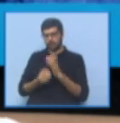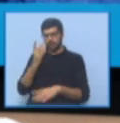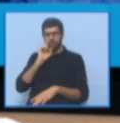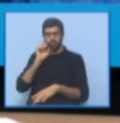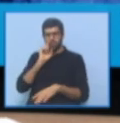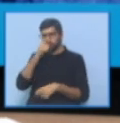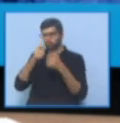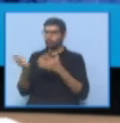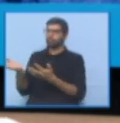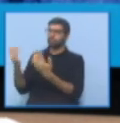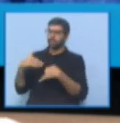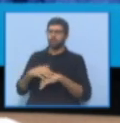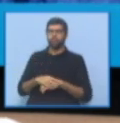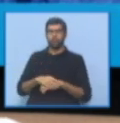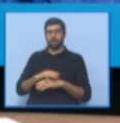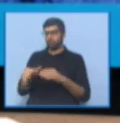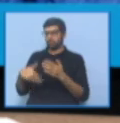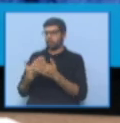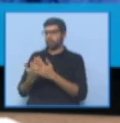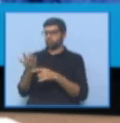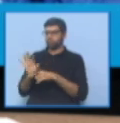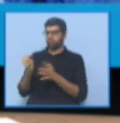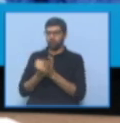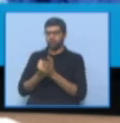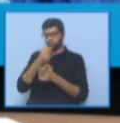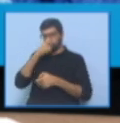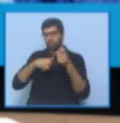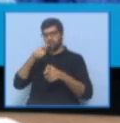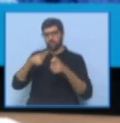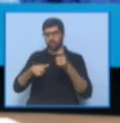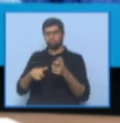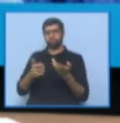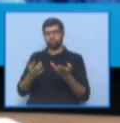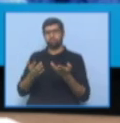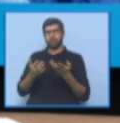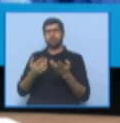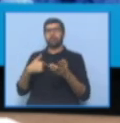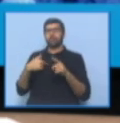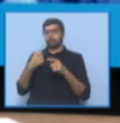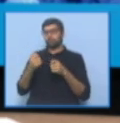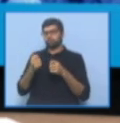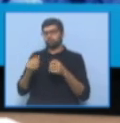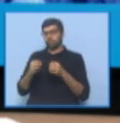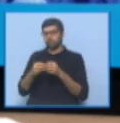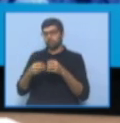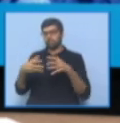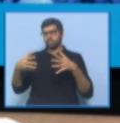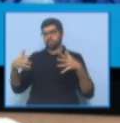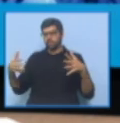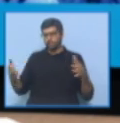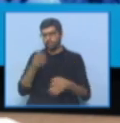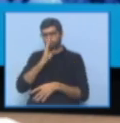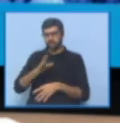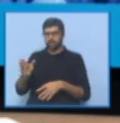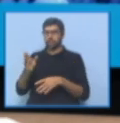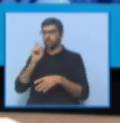para as migrações, privilegiar, por exemplo, vistos humanitários, alargar e implementar com maior firmeza